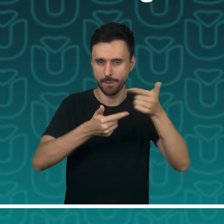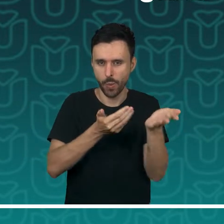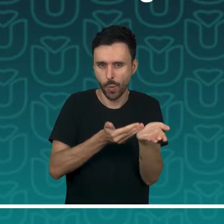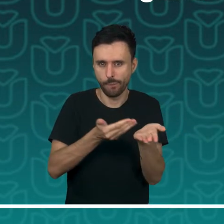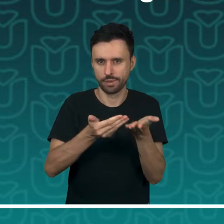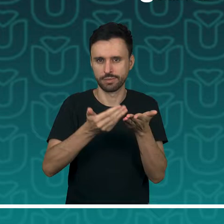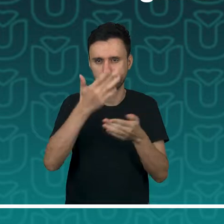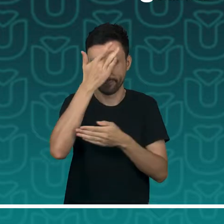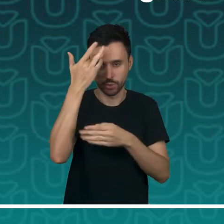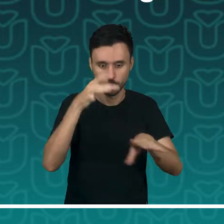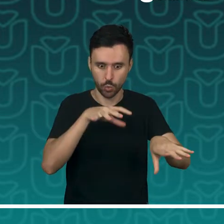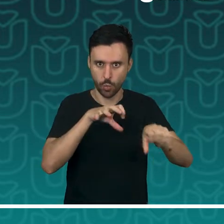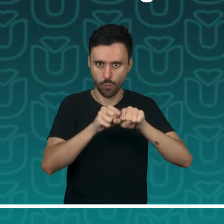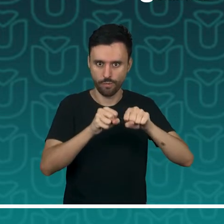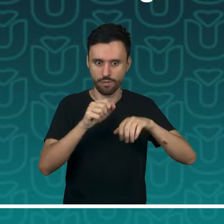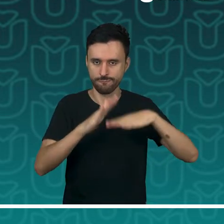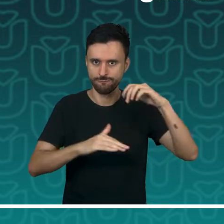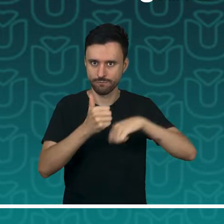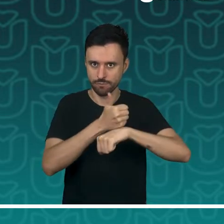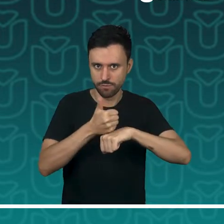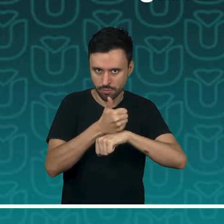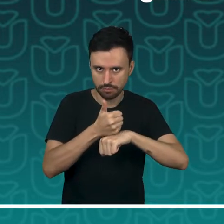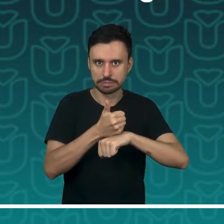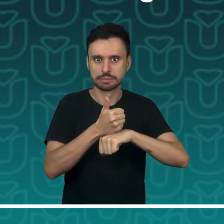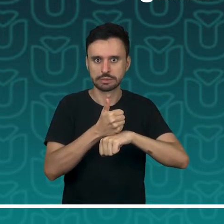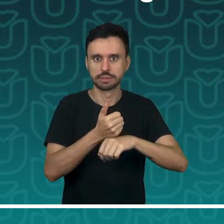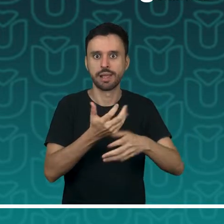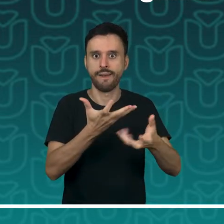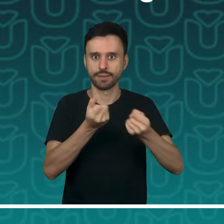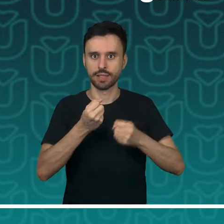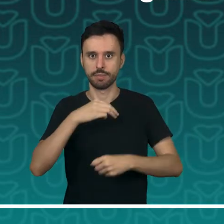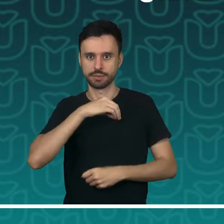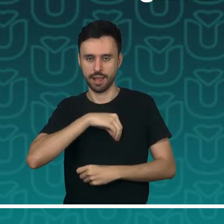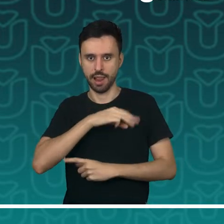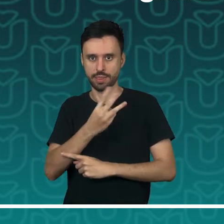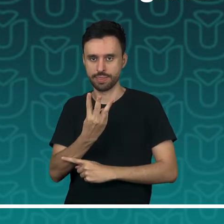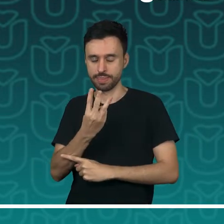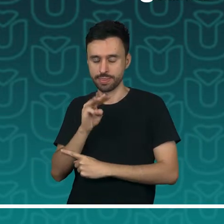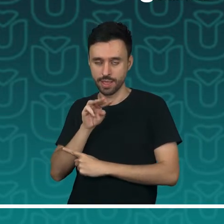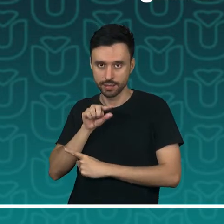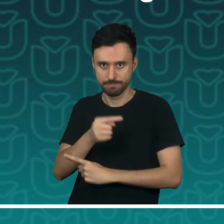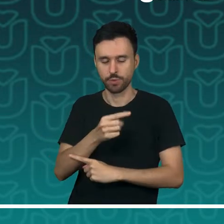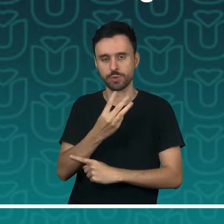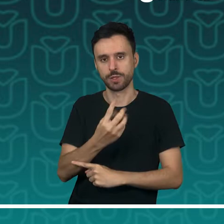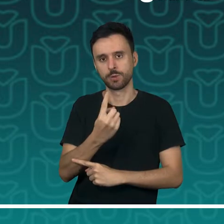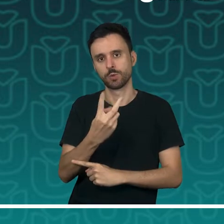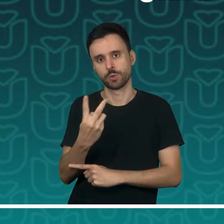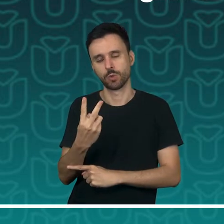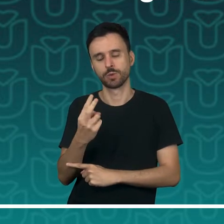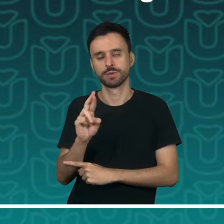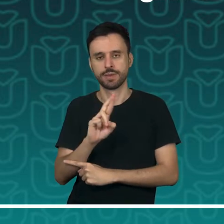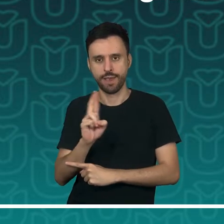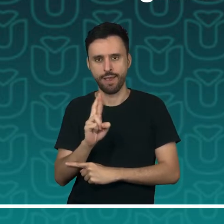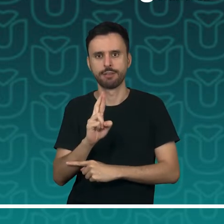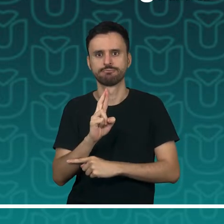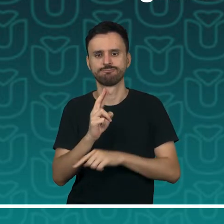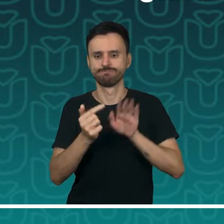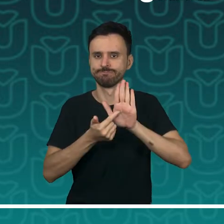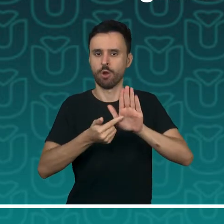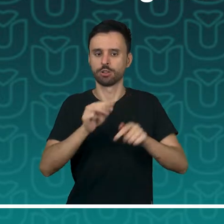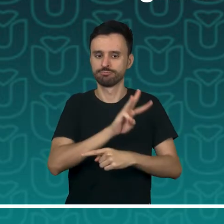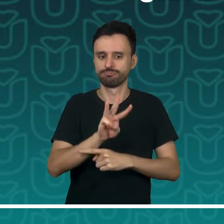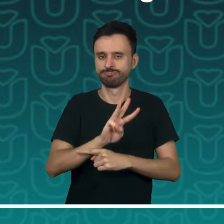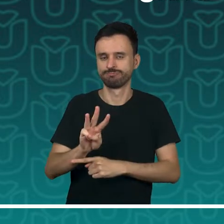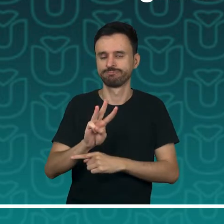um profissional analista de sistemas ganha na faixa de R$ 3.312,00, isso de acordo com o site